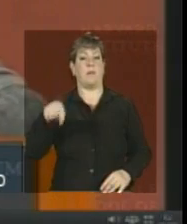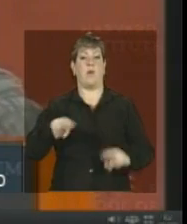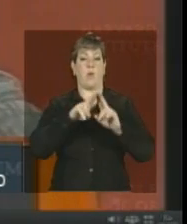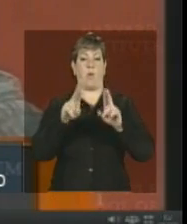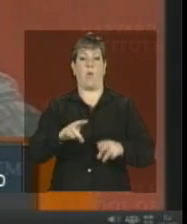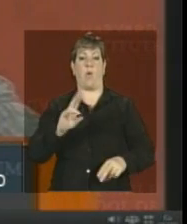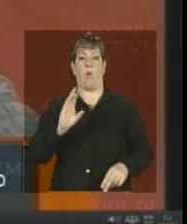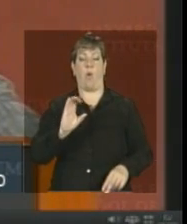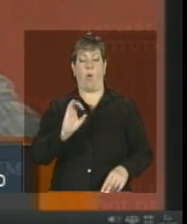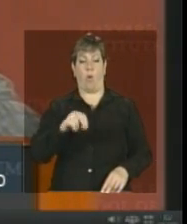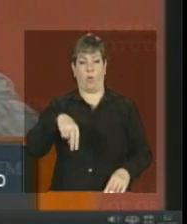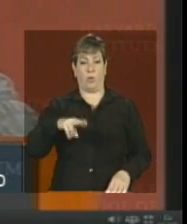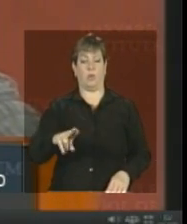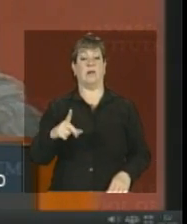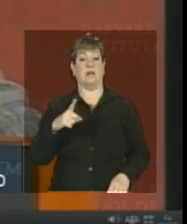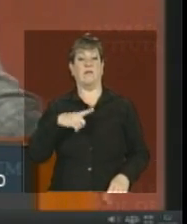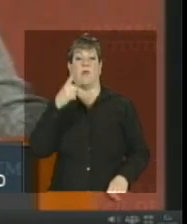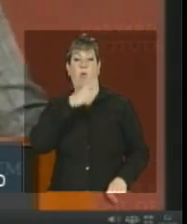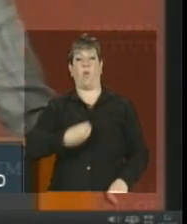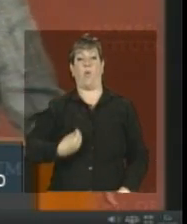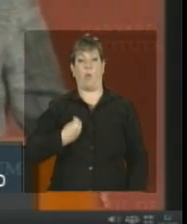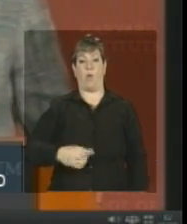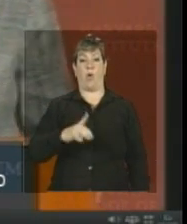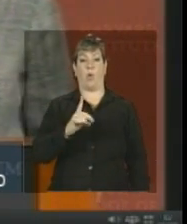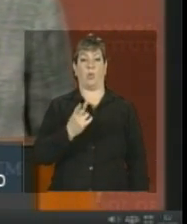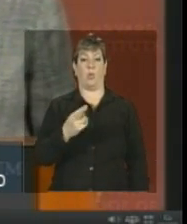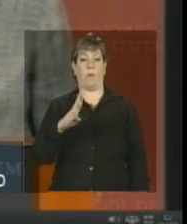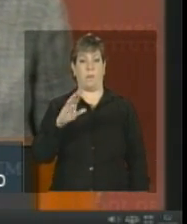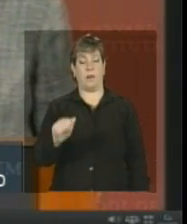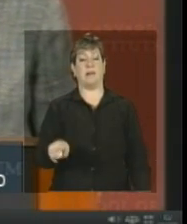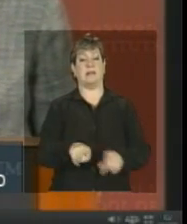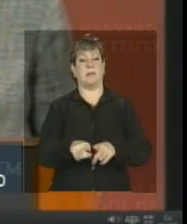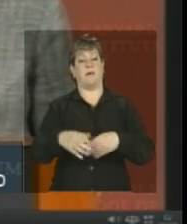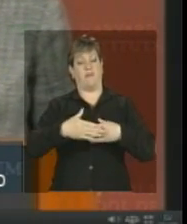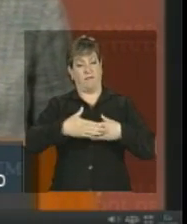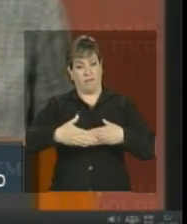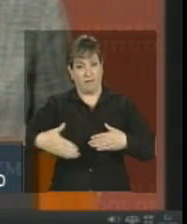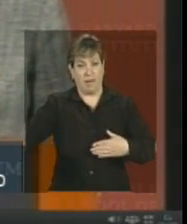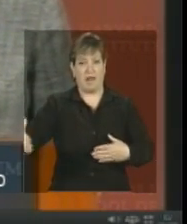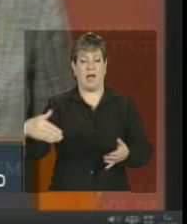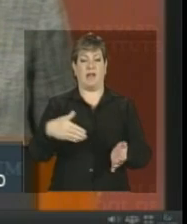em Durban e se seguirá no final deste ano,